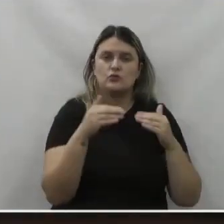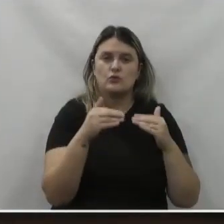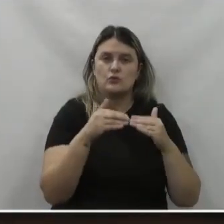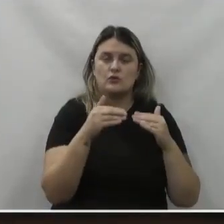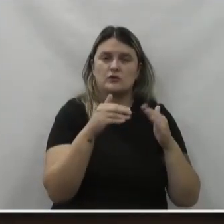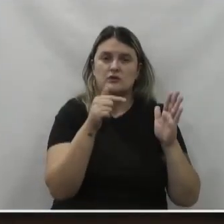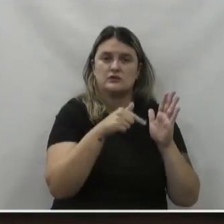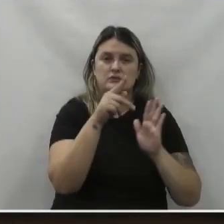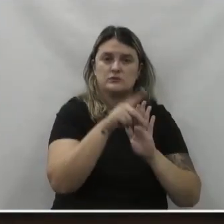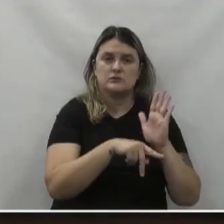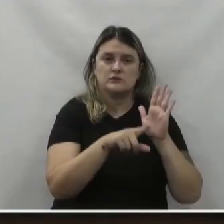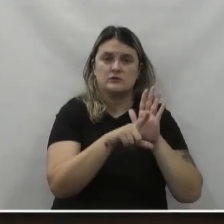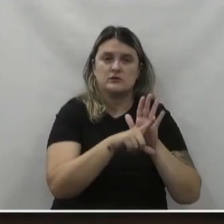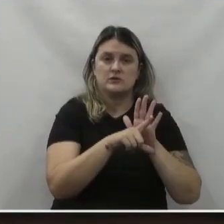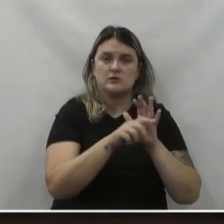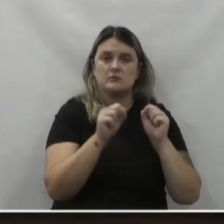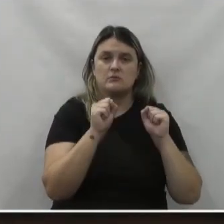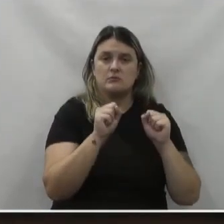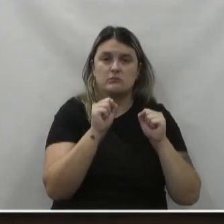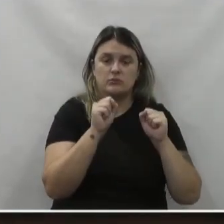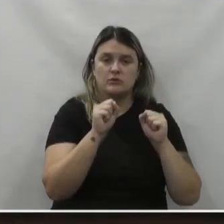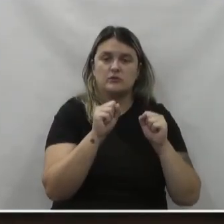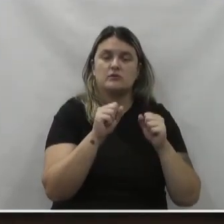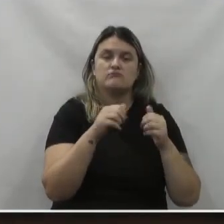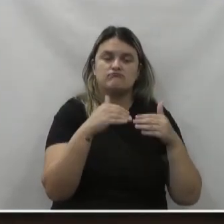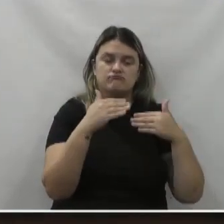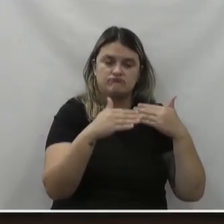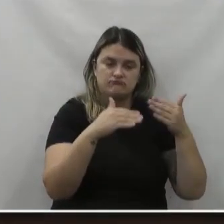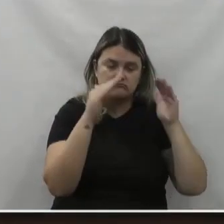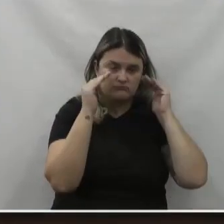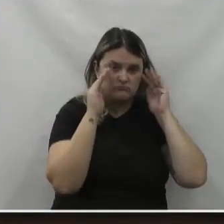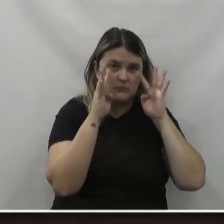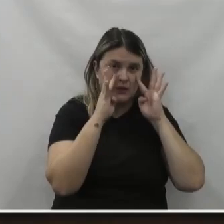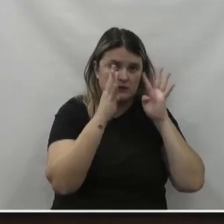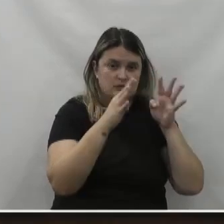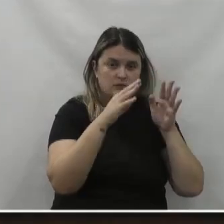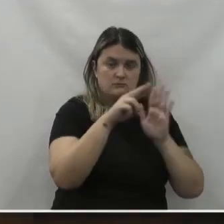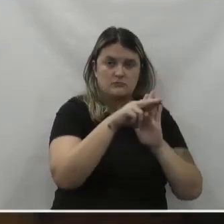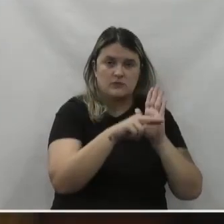favorável ao projeto em questão, devendo o mesmo seguir os trâmites do regimento. É o parecer.